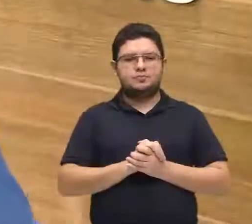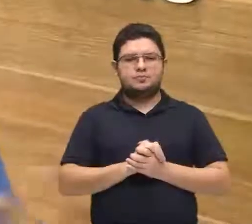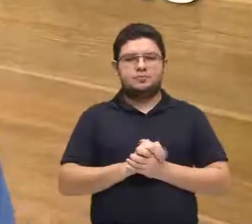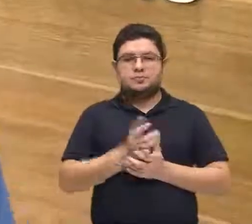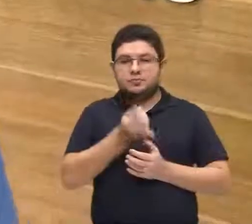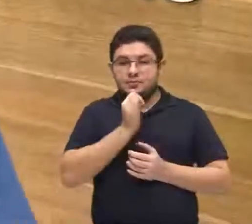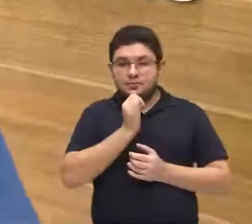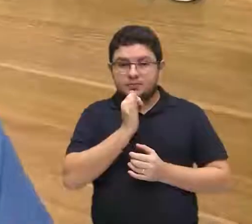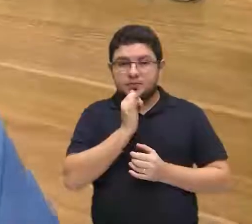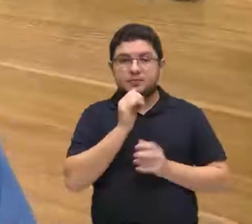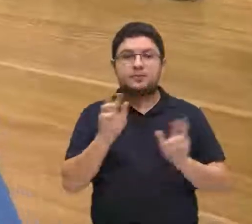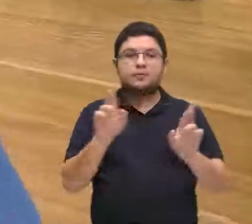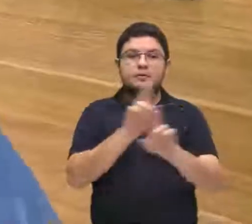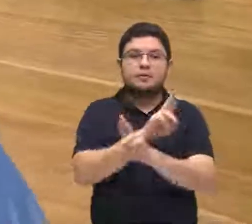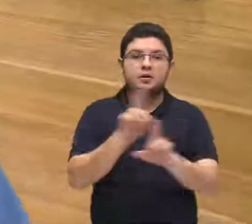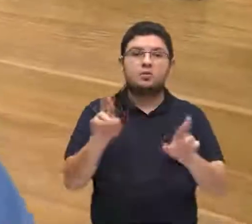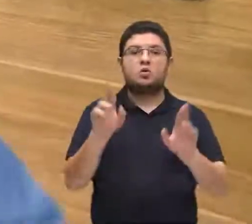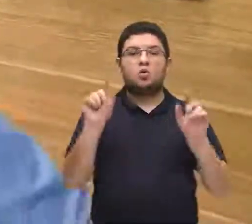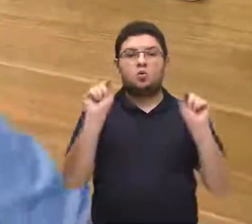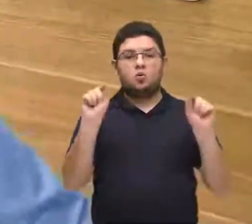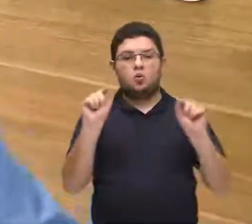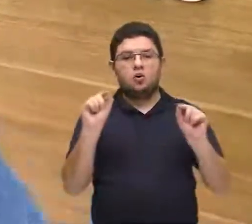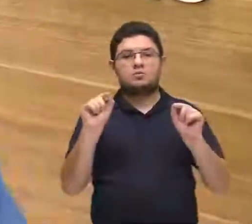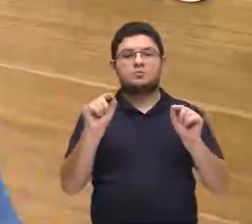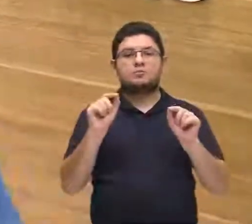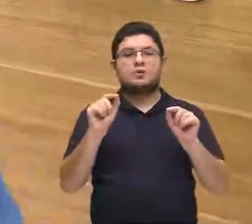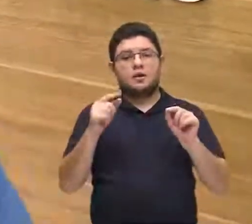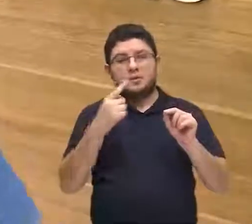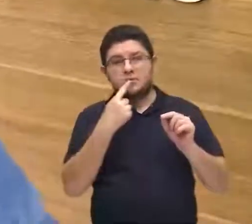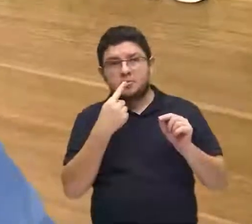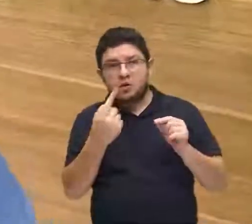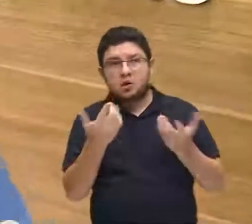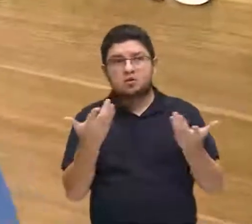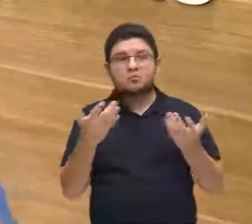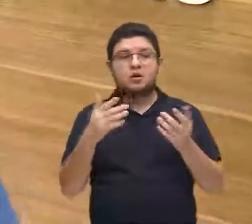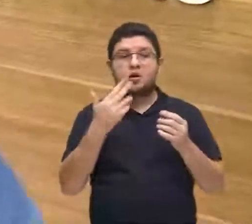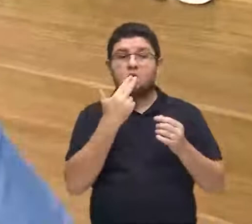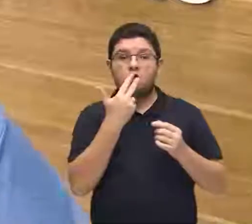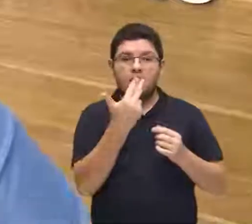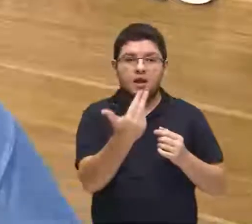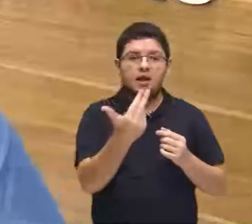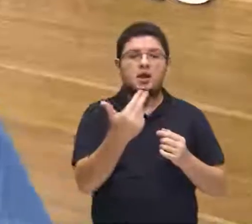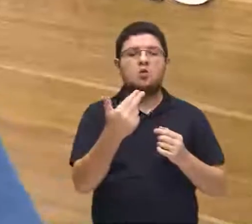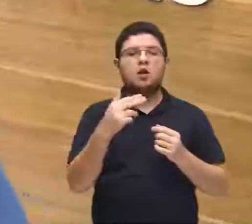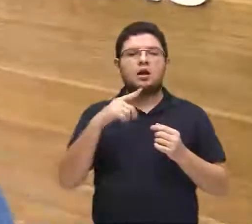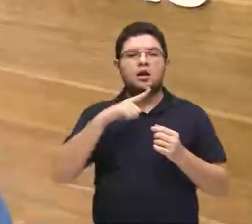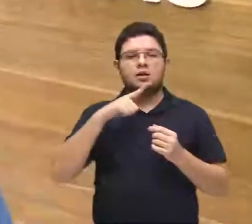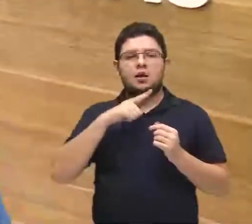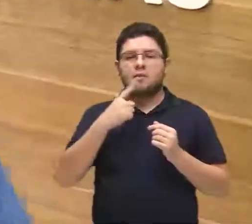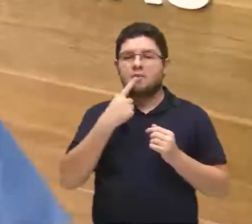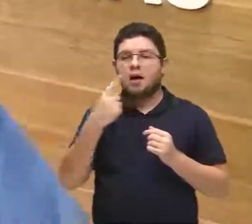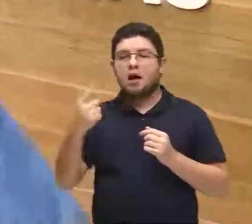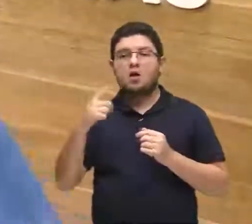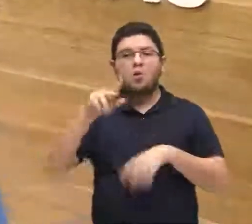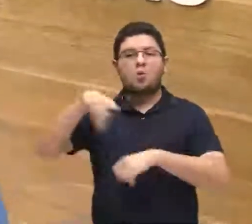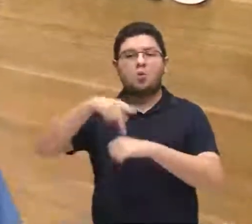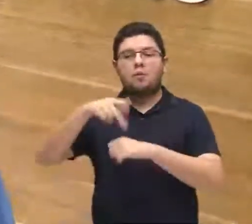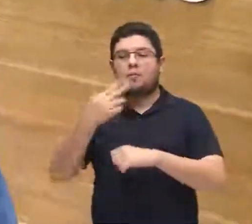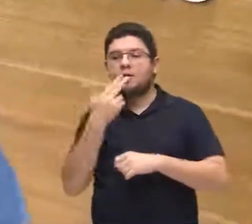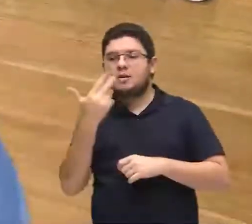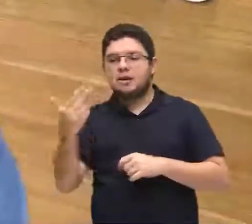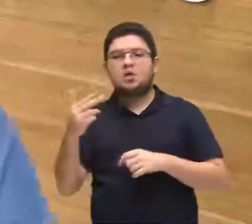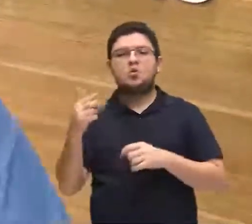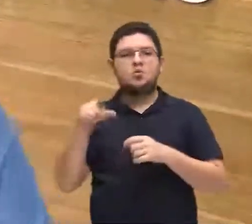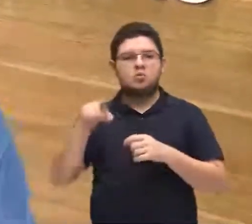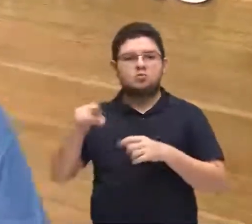ver com um pouco de proximidade. Às vezes, uma língua está ali num território que é próximo a outro território que fala uma outra